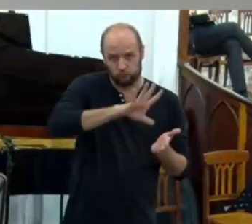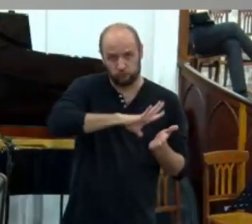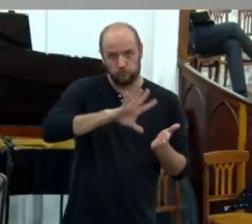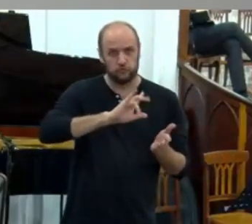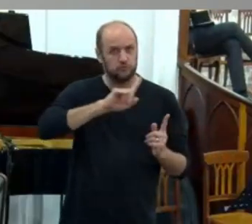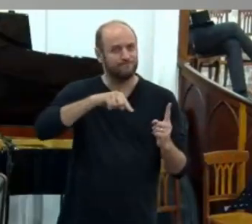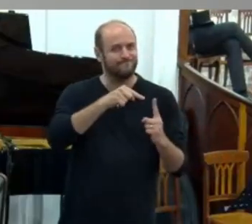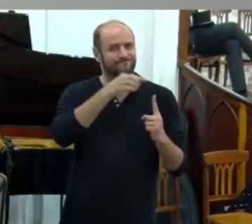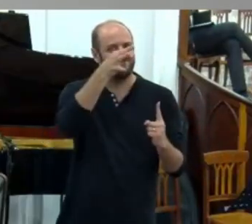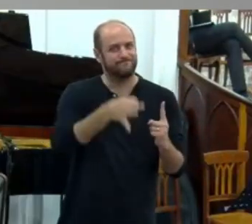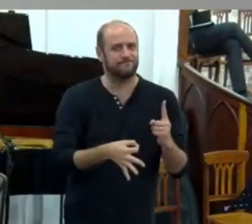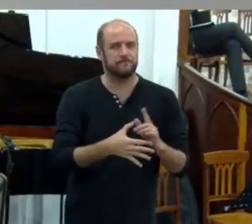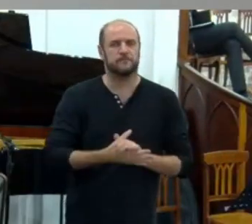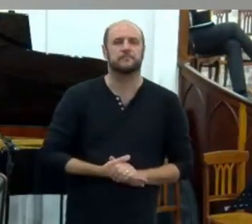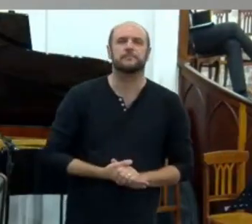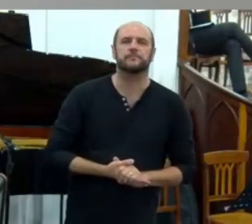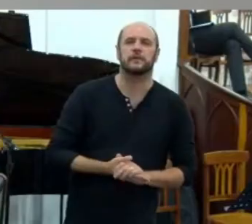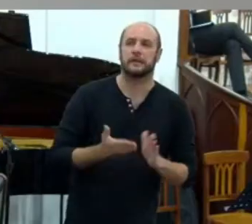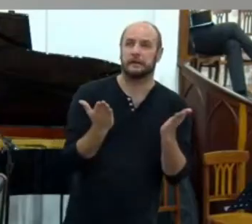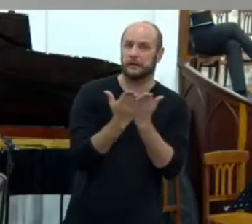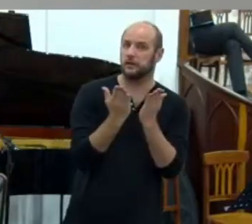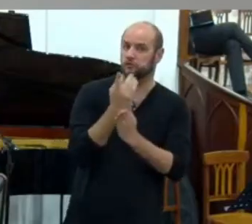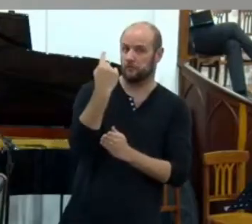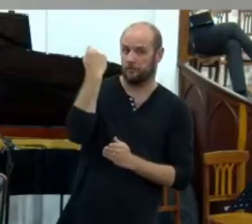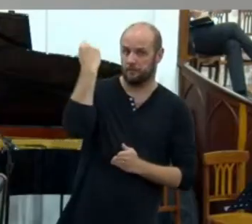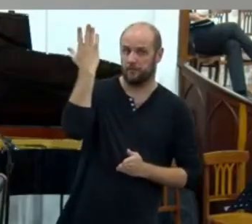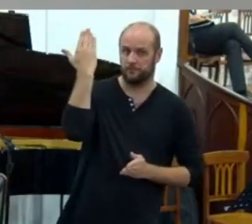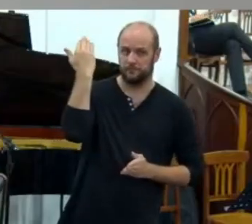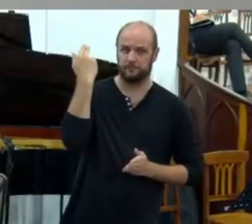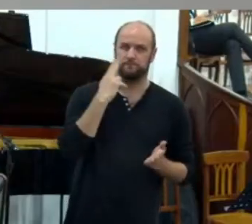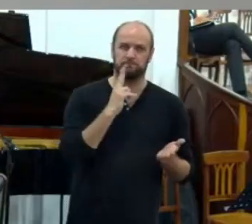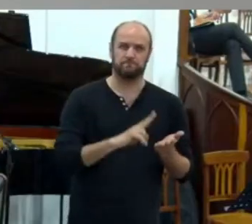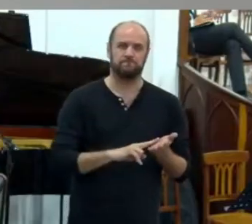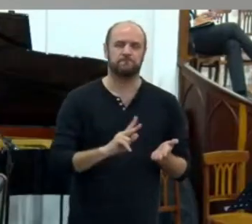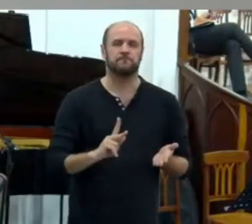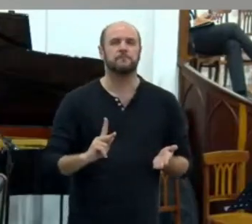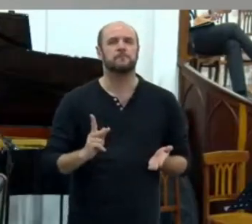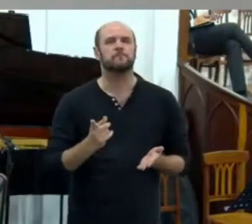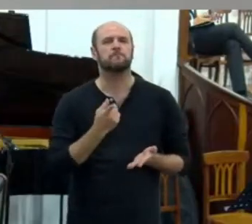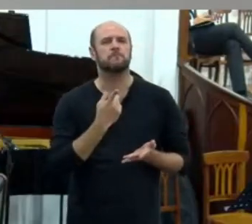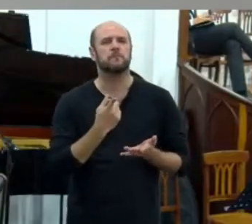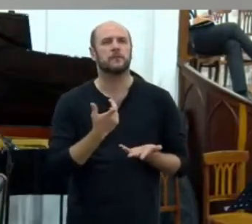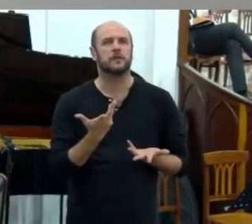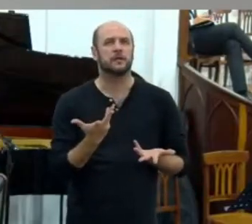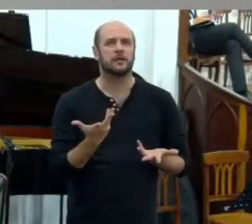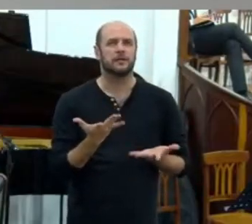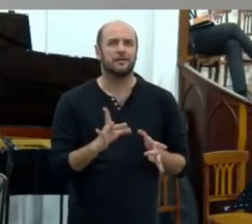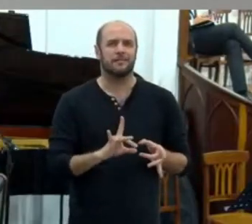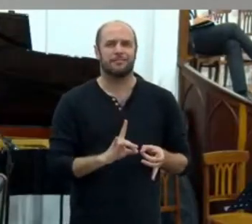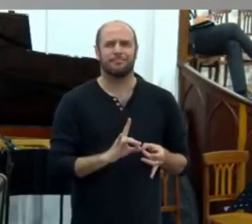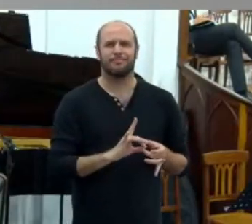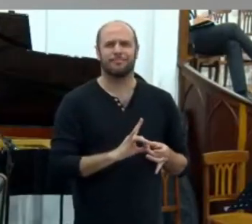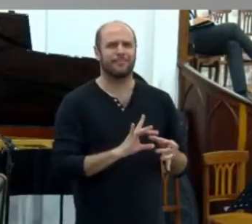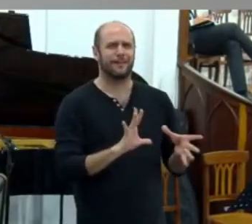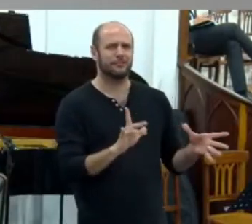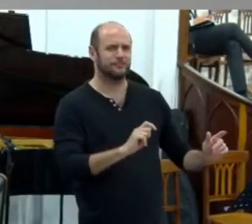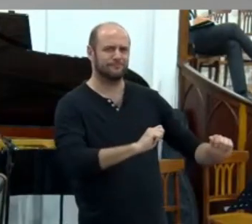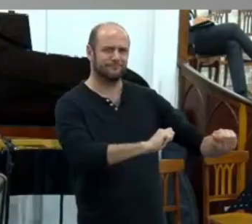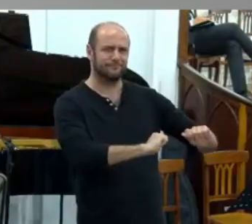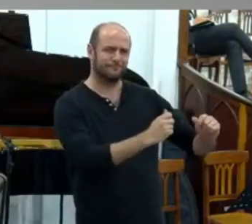definido. Aqueles crentes naquela época estavam cedendo a tentações